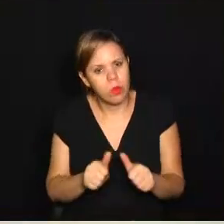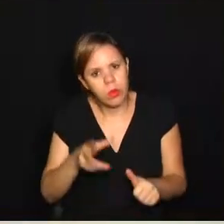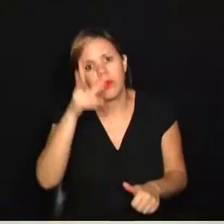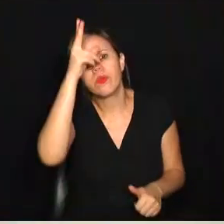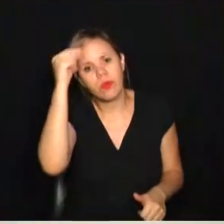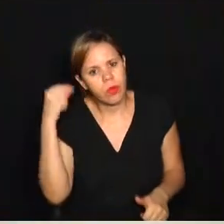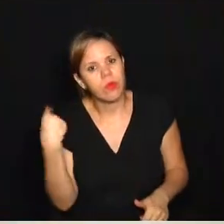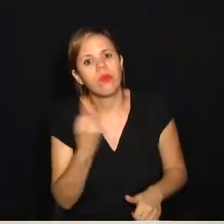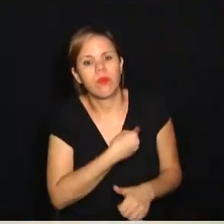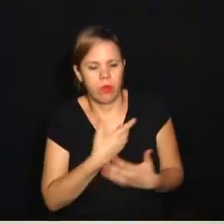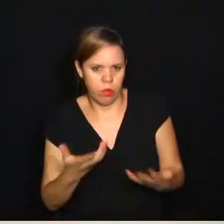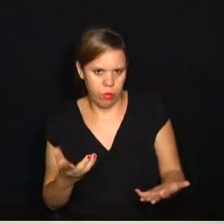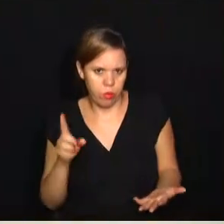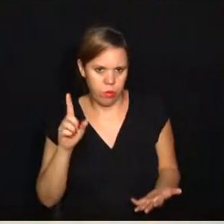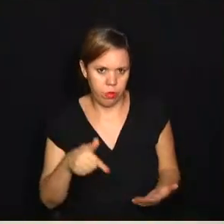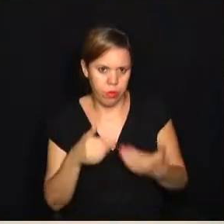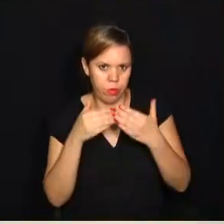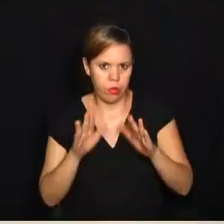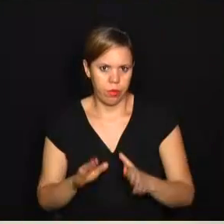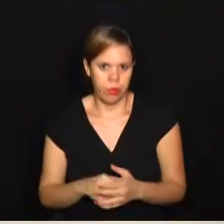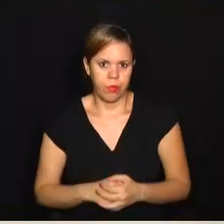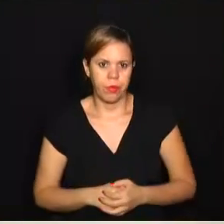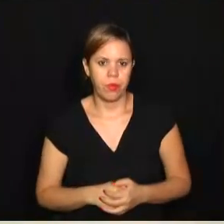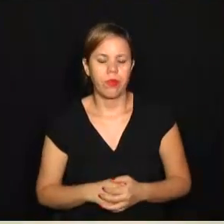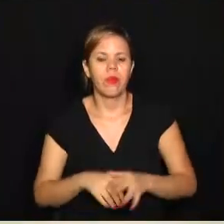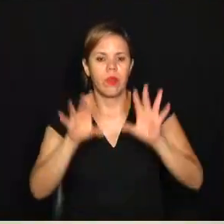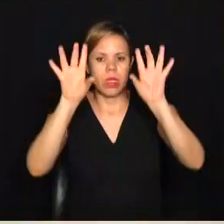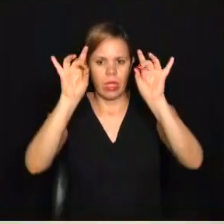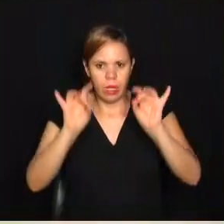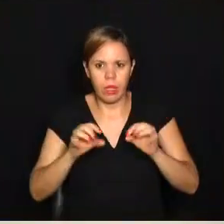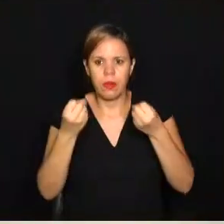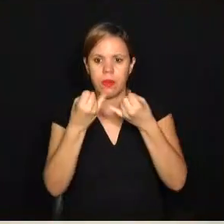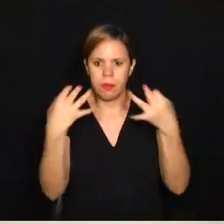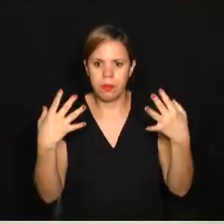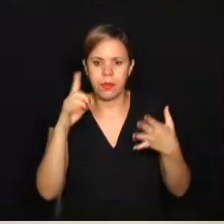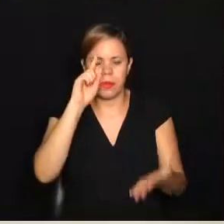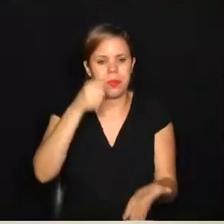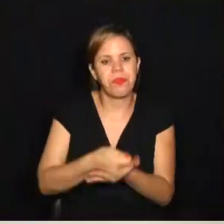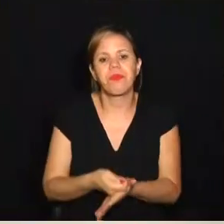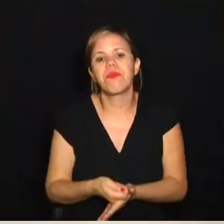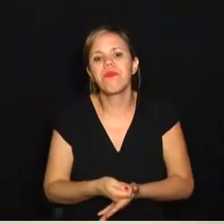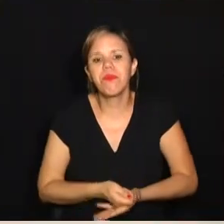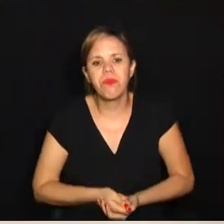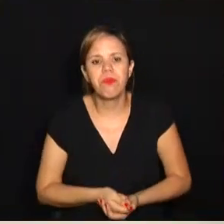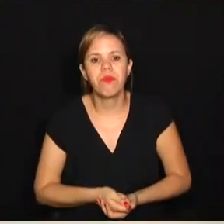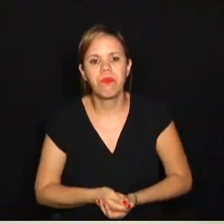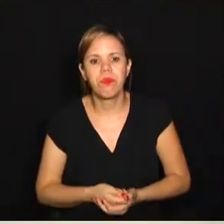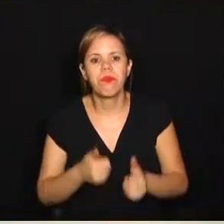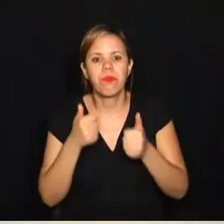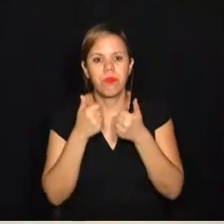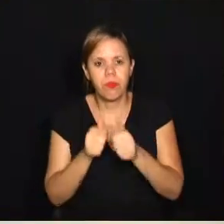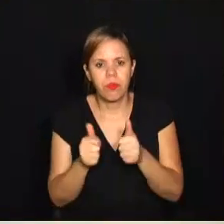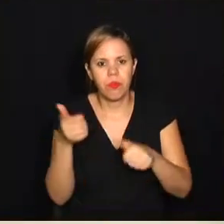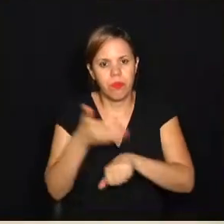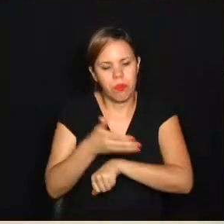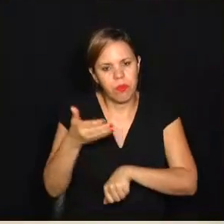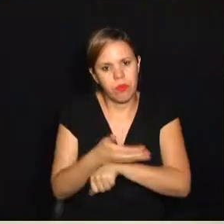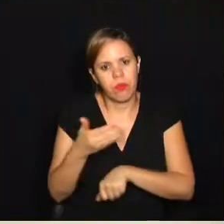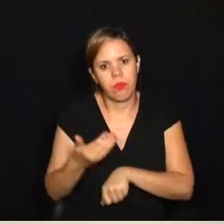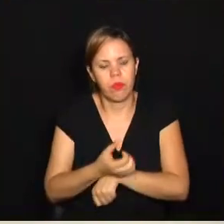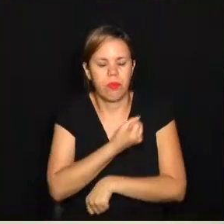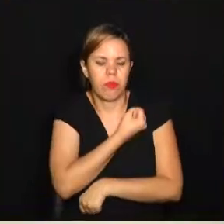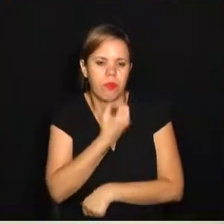O que nós queremos, então, é deixar isso bem detalhado e garantir que as linhas que servirem ao Instituto